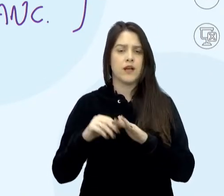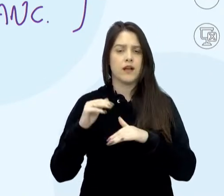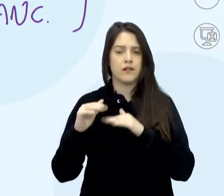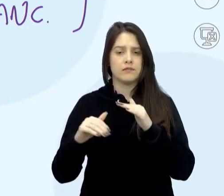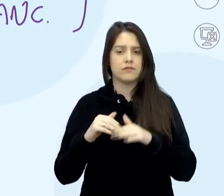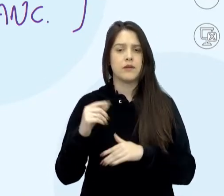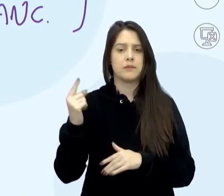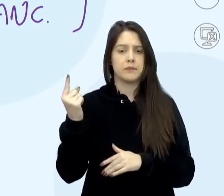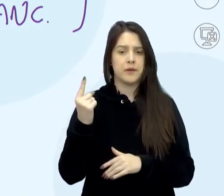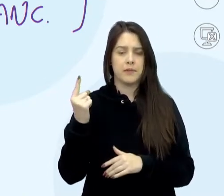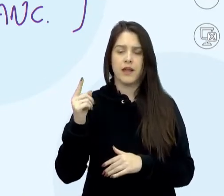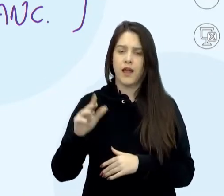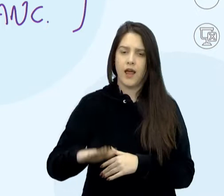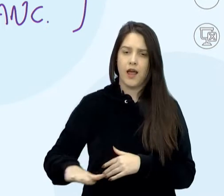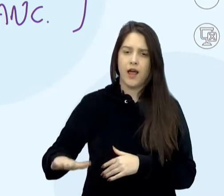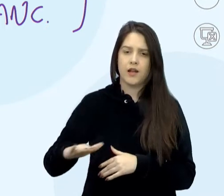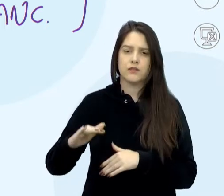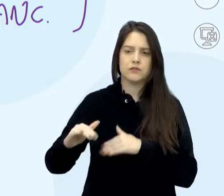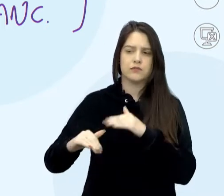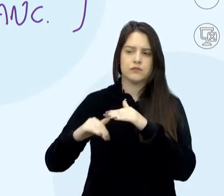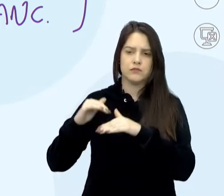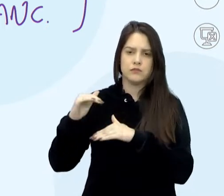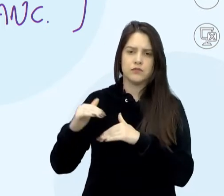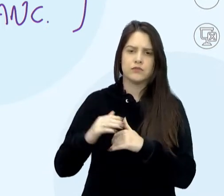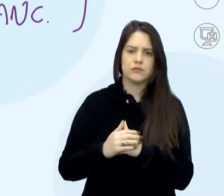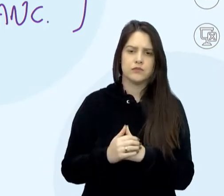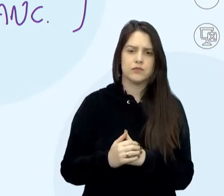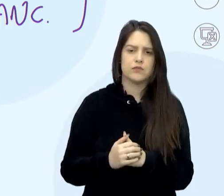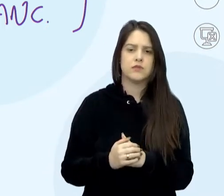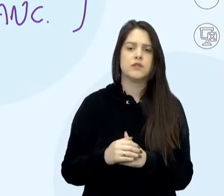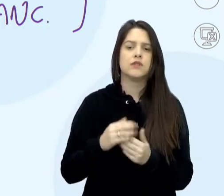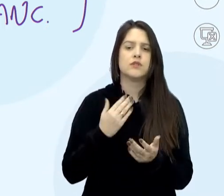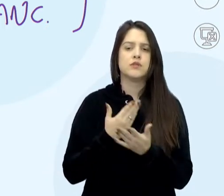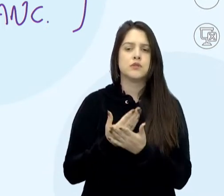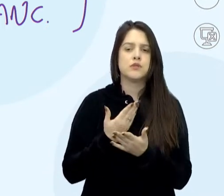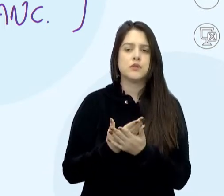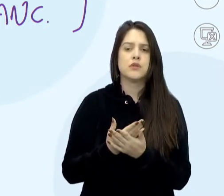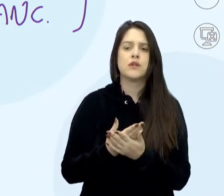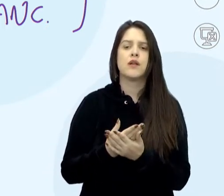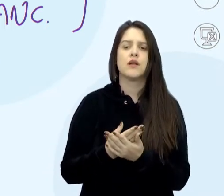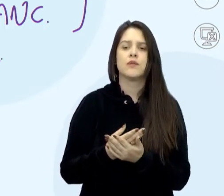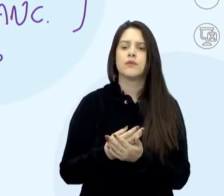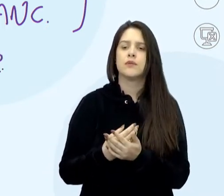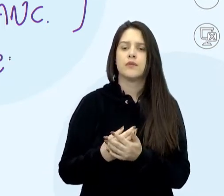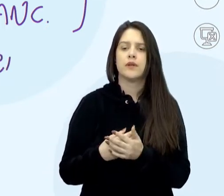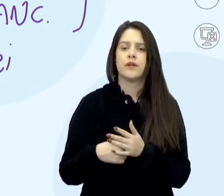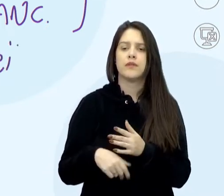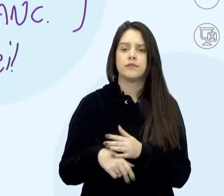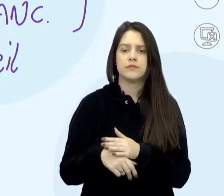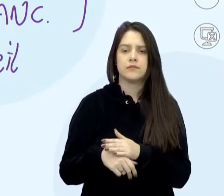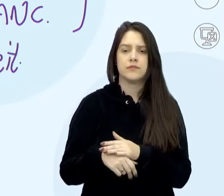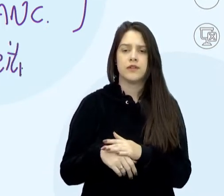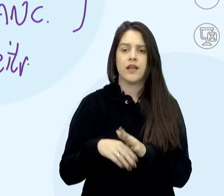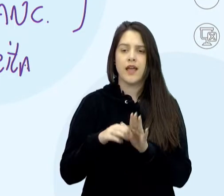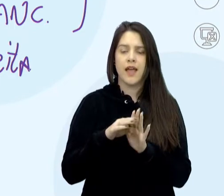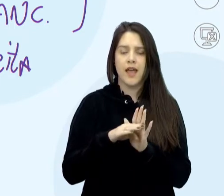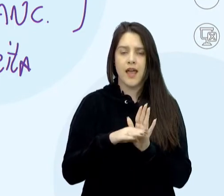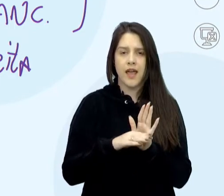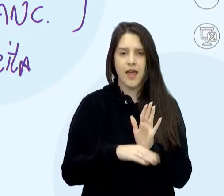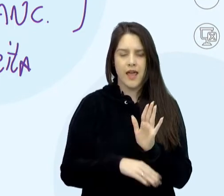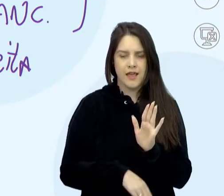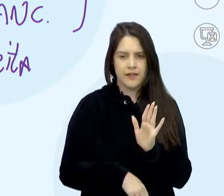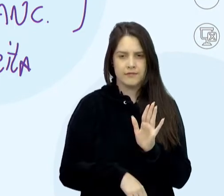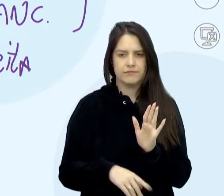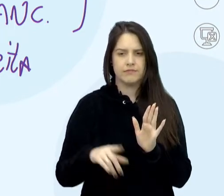primeira aula do desenvolvimento nós estudamos aí receita e as despesas. A